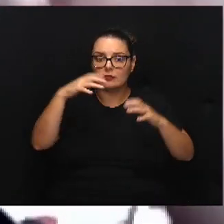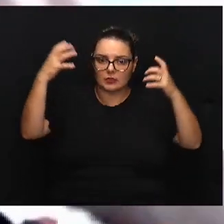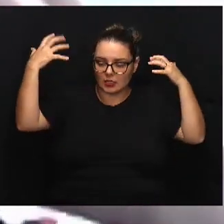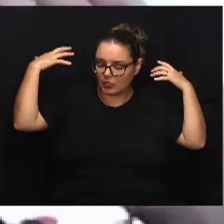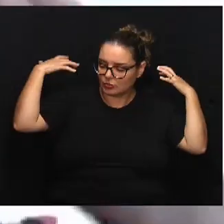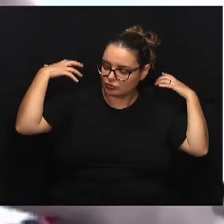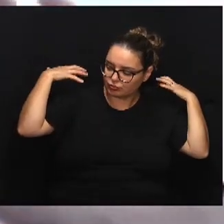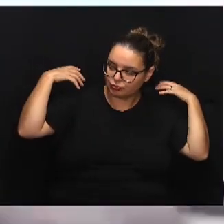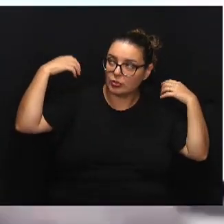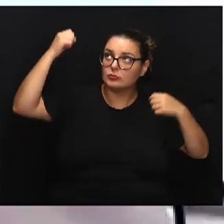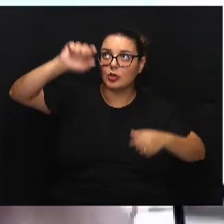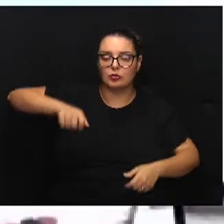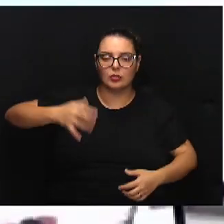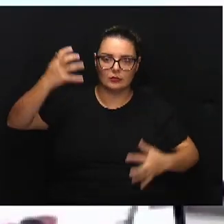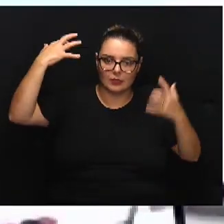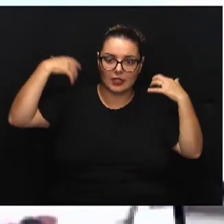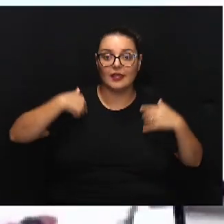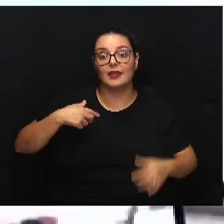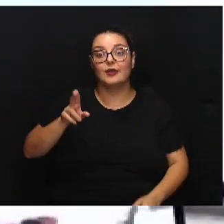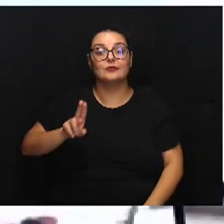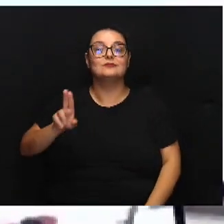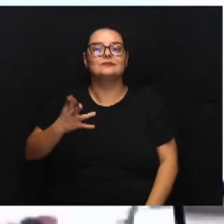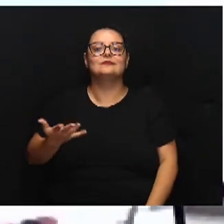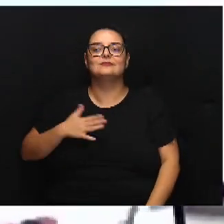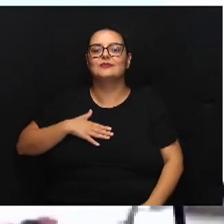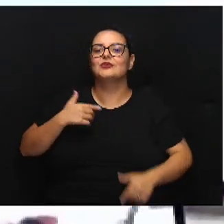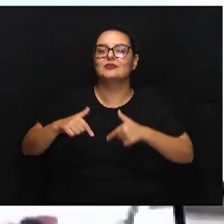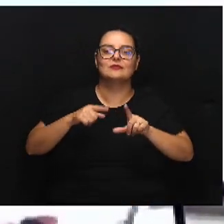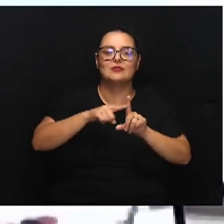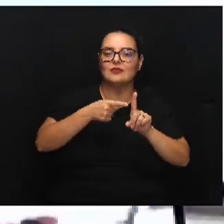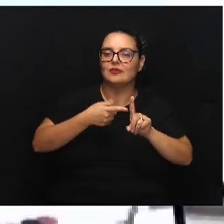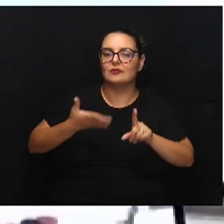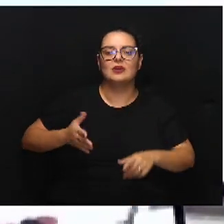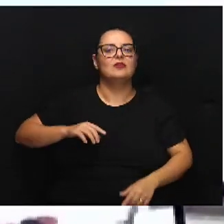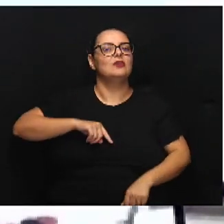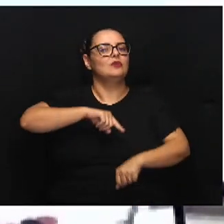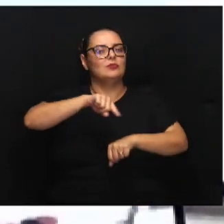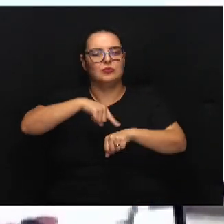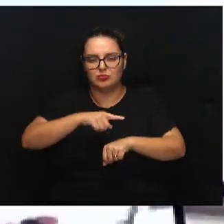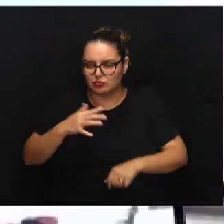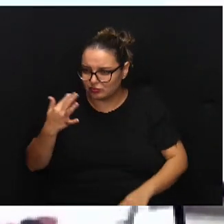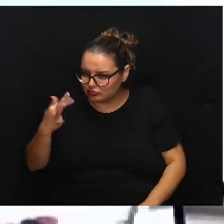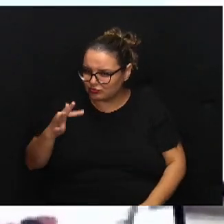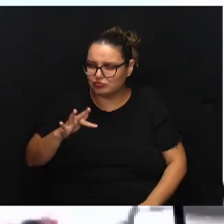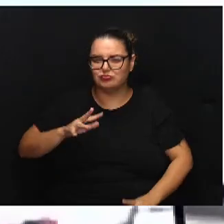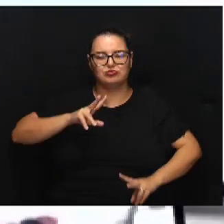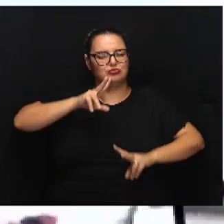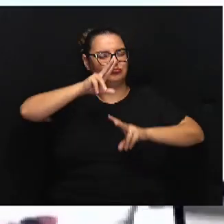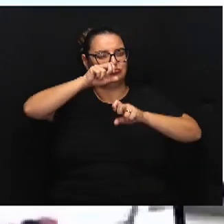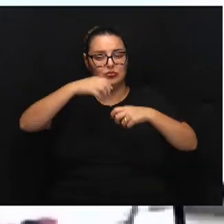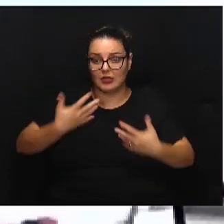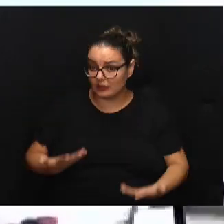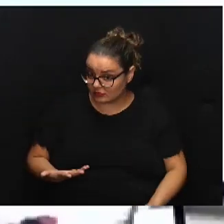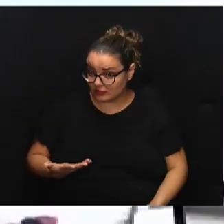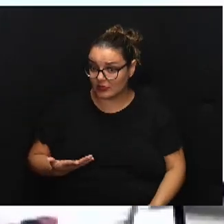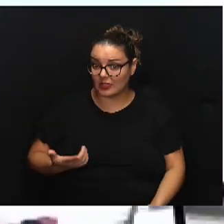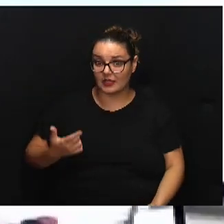uma usuária. Meu trabalho de parto foi longo, com dores bastante intensas, e